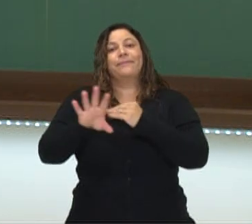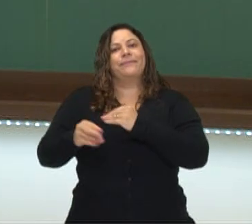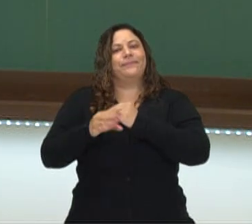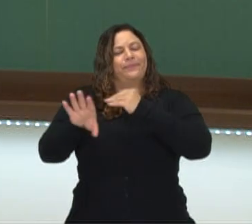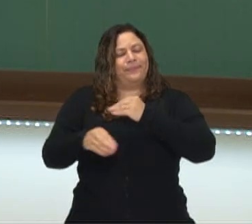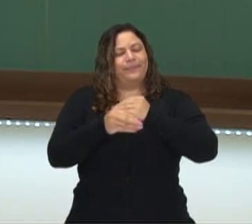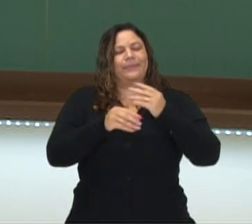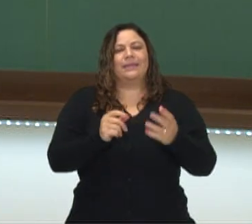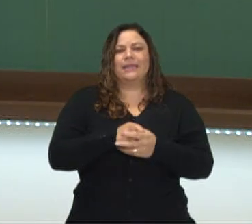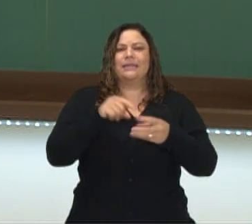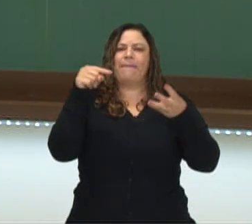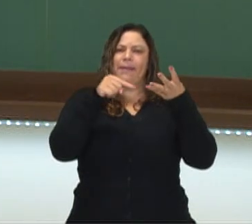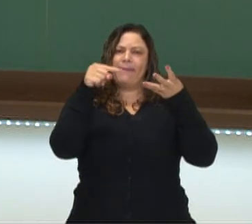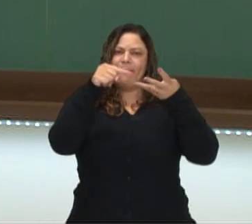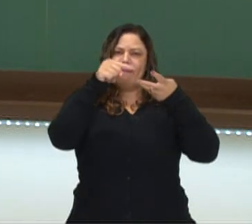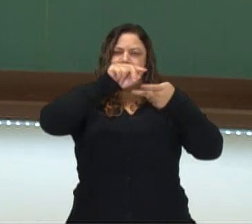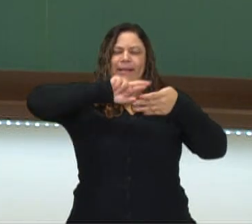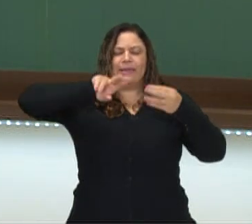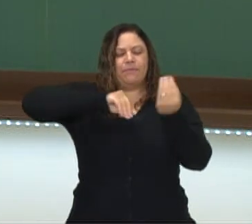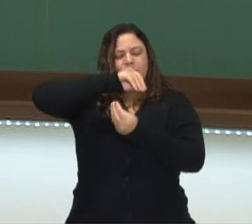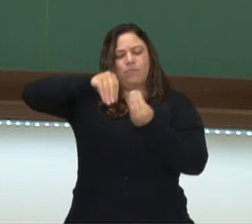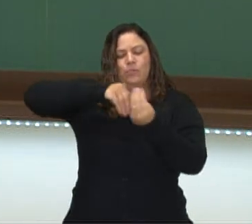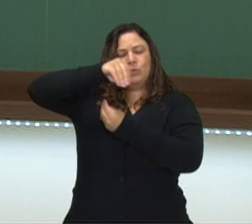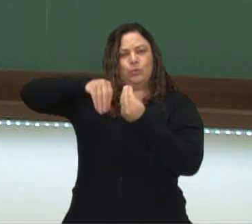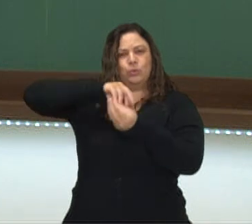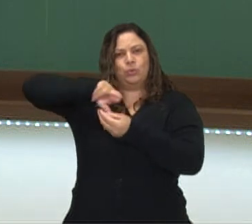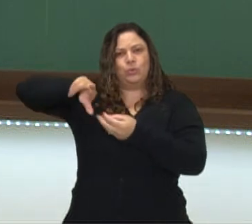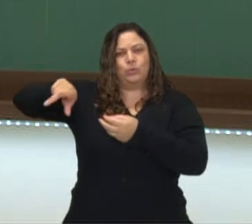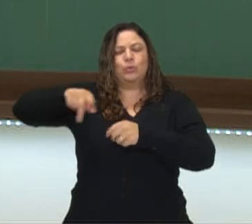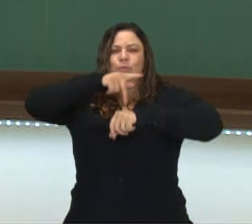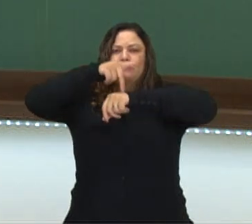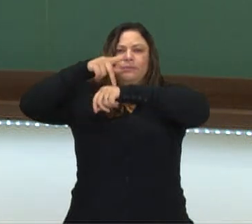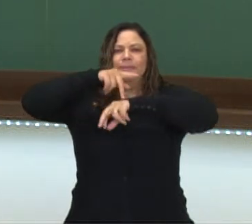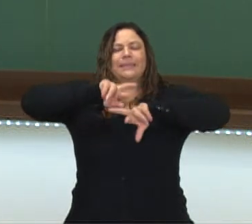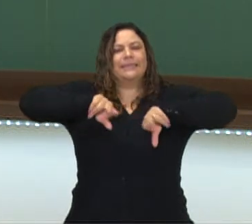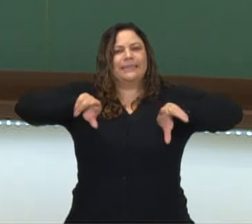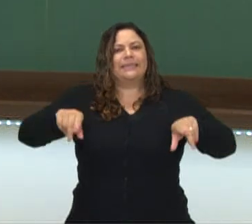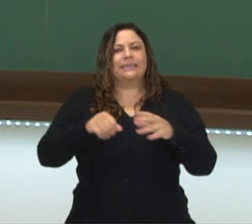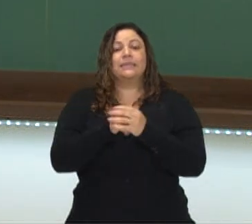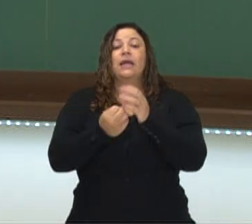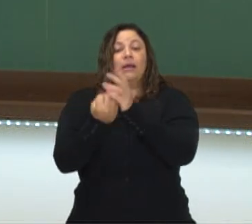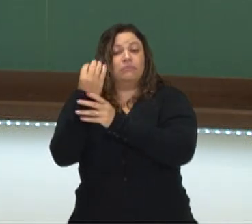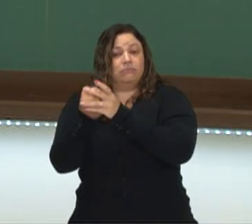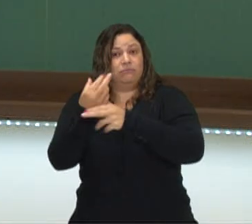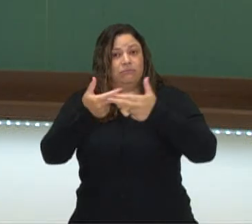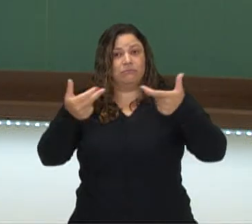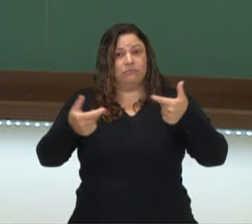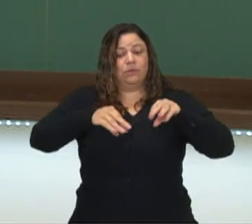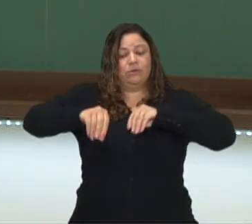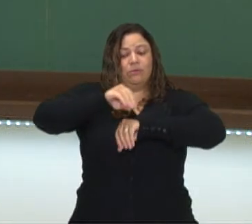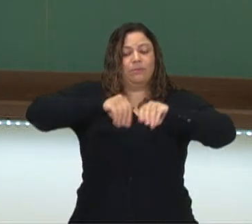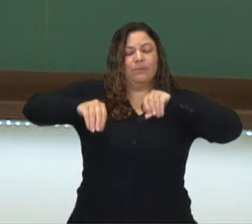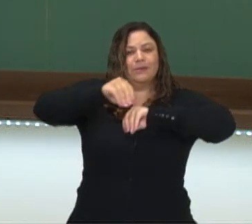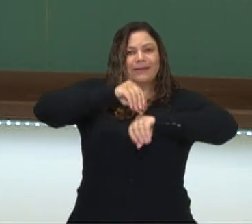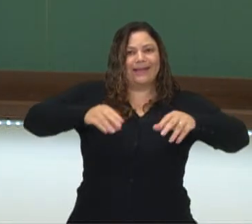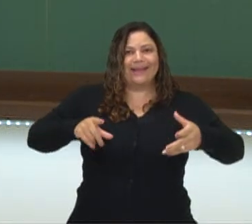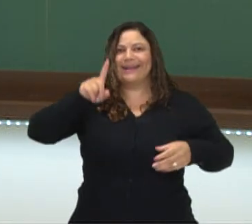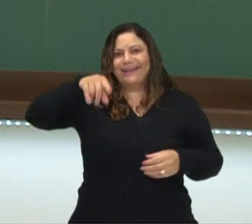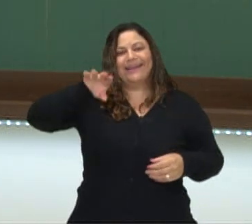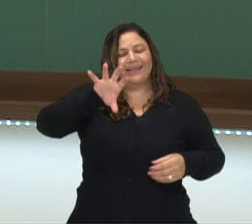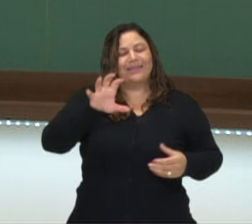granito, de feldspato, de quartzo, são essas substâncias também que formam a areia. Isso mesmo. Então,